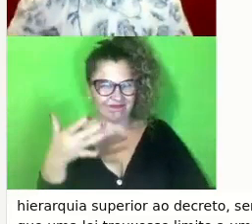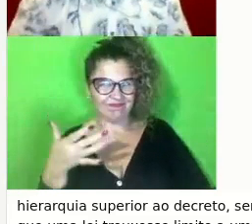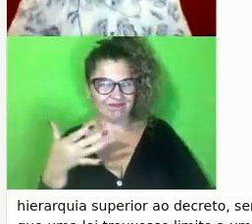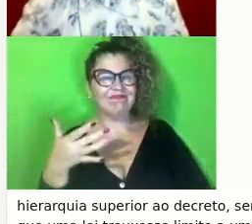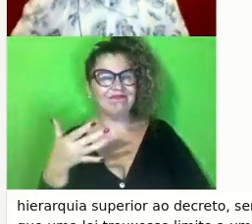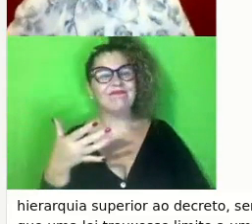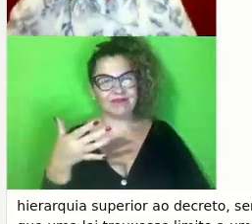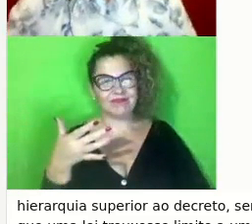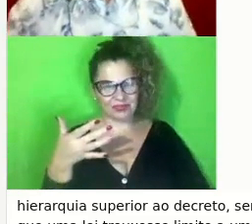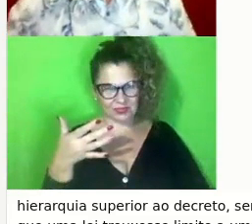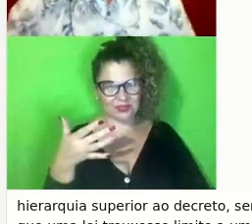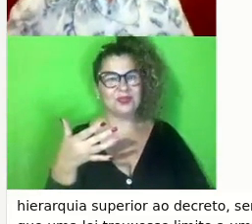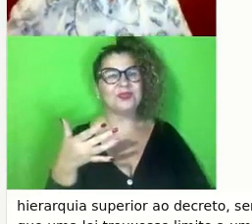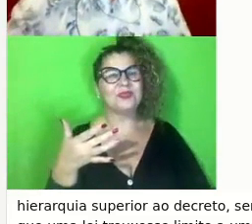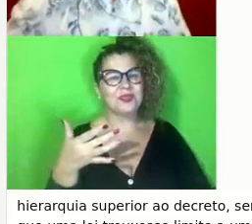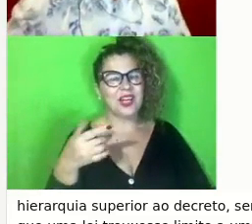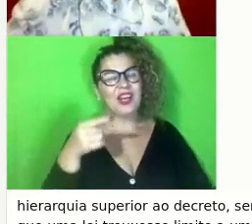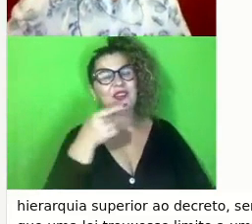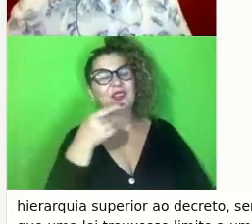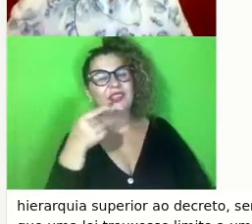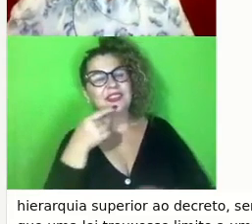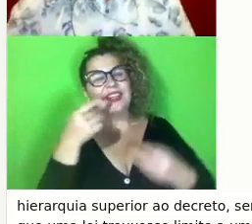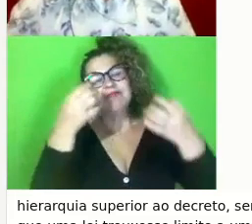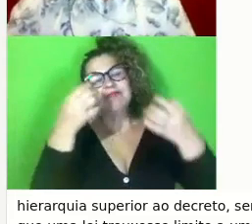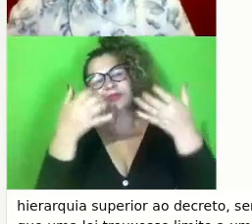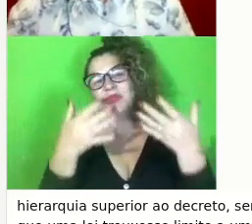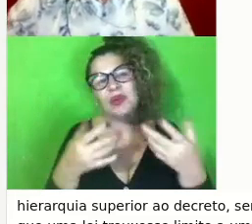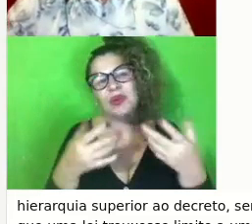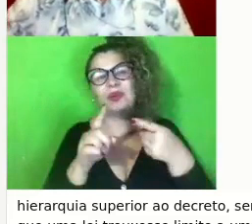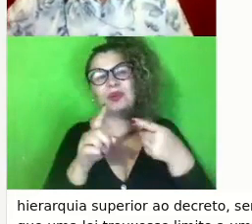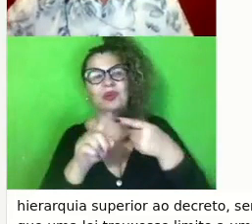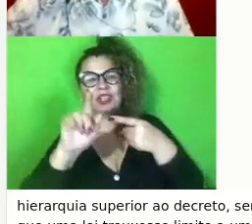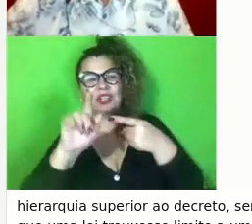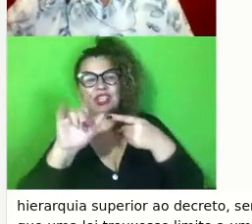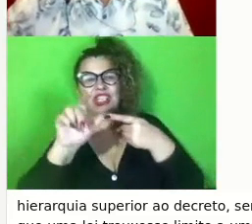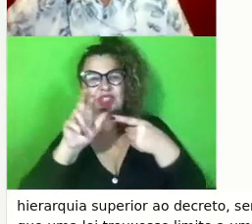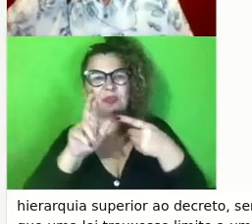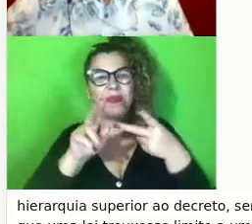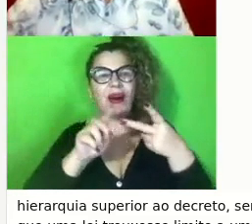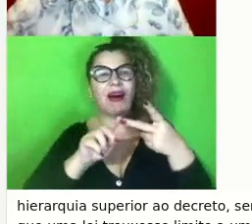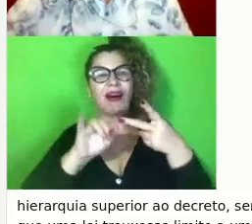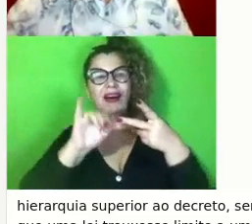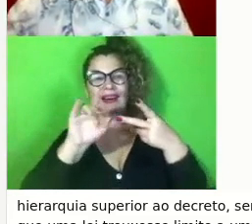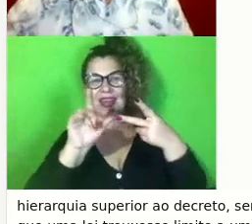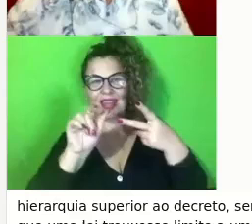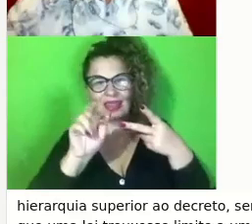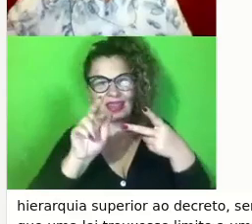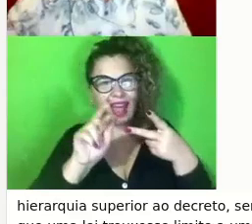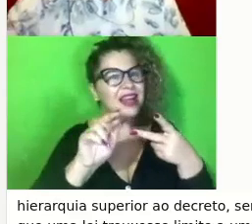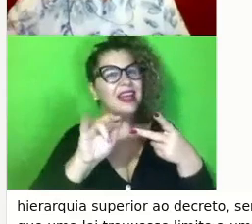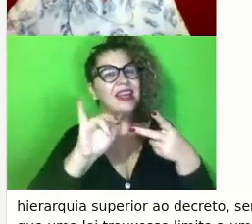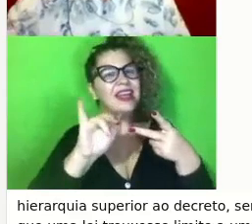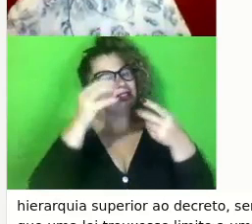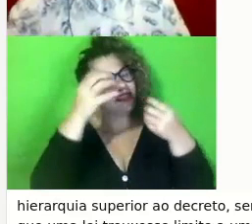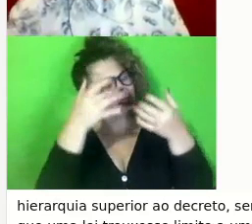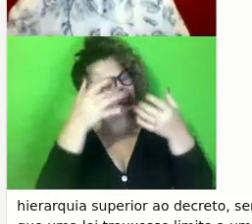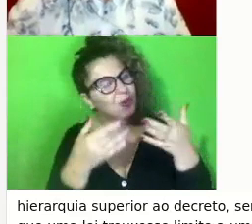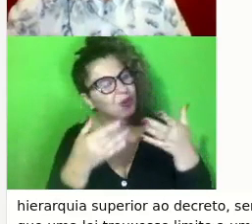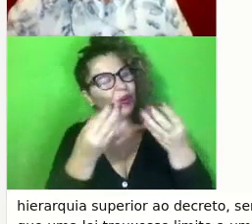do Gilmar, do Idari, deixaram para nós uma agenda de pesquisa, uma agenda de web